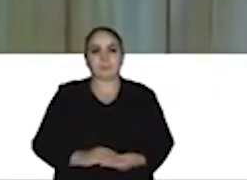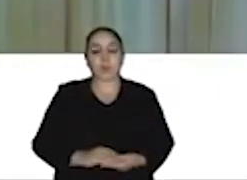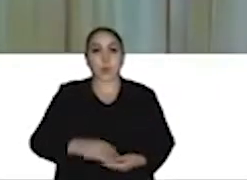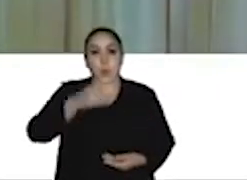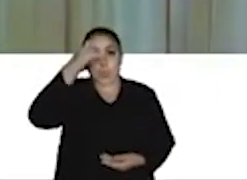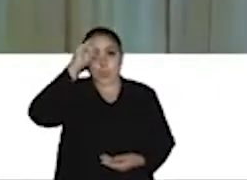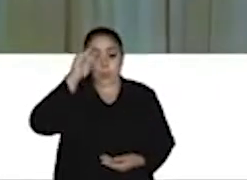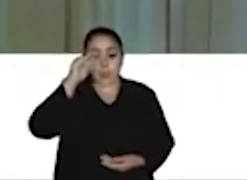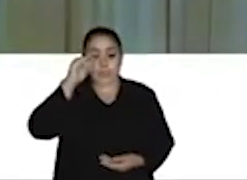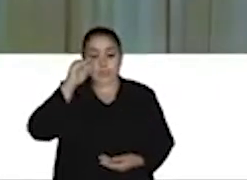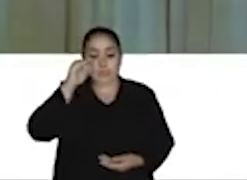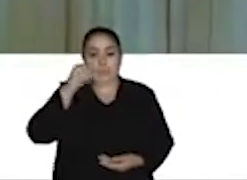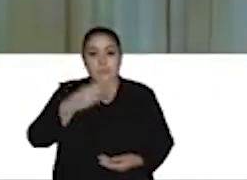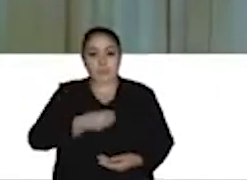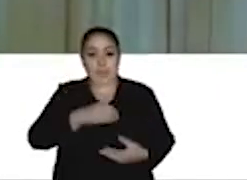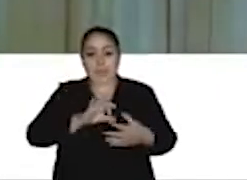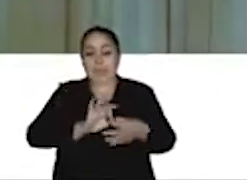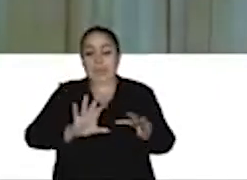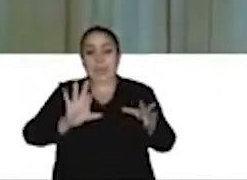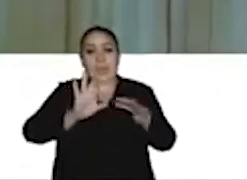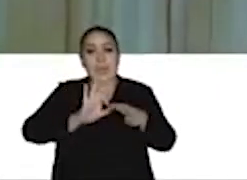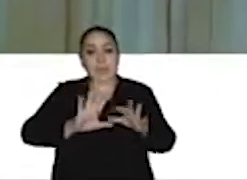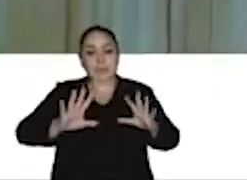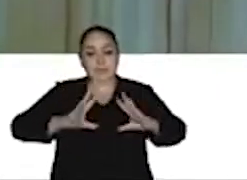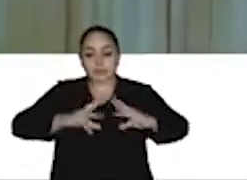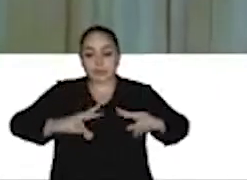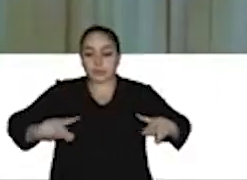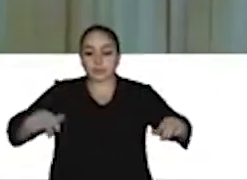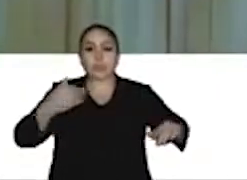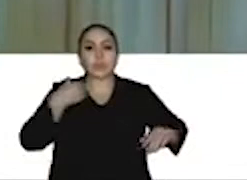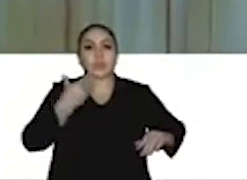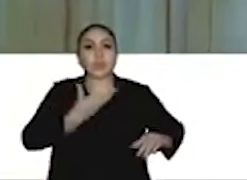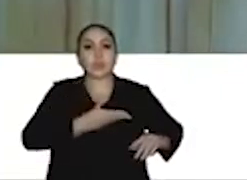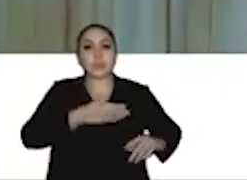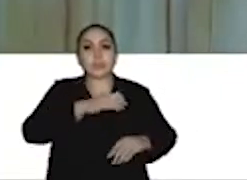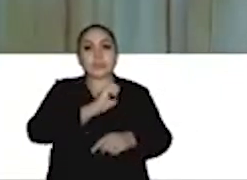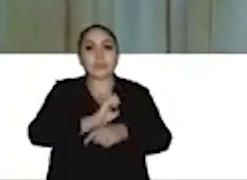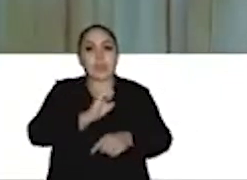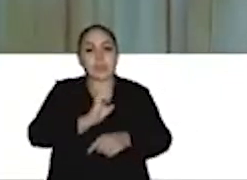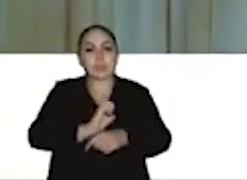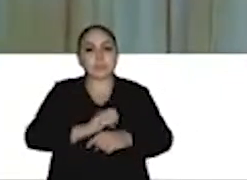Que vivia solto pelos campos do nosso estado,